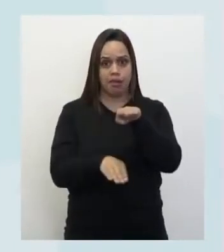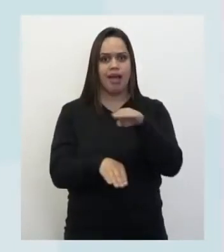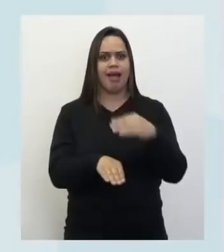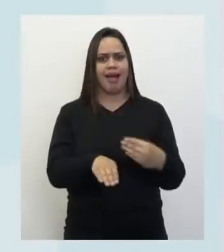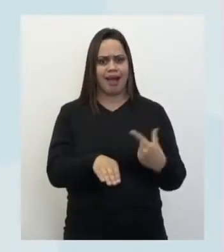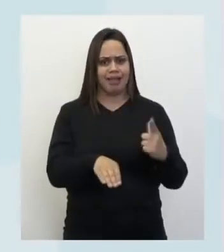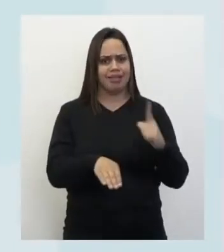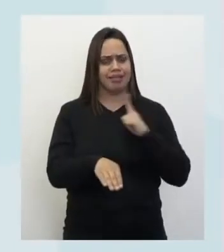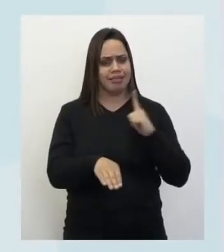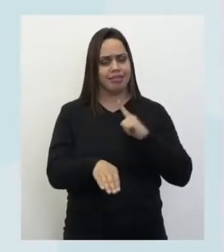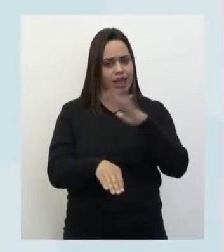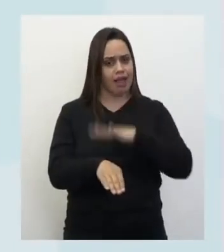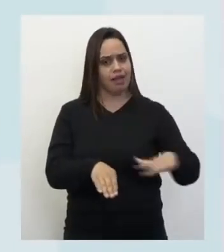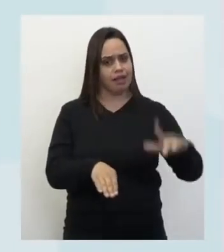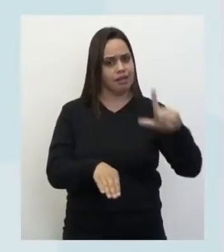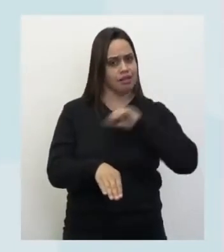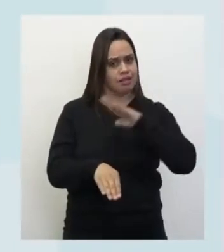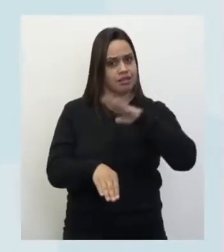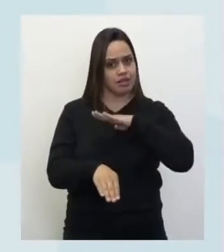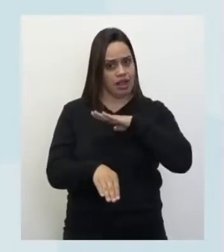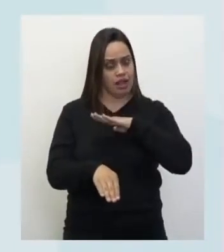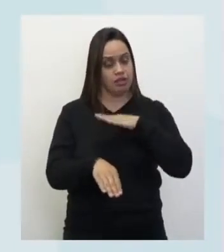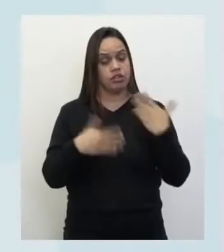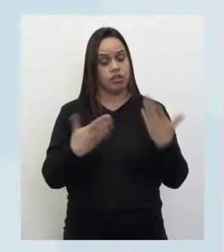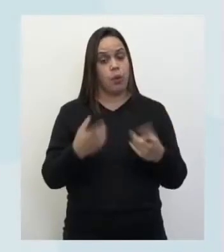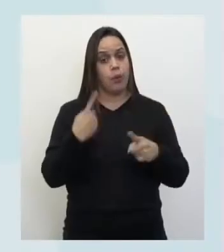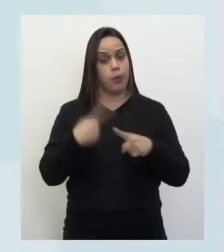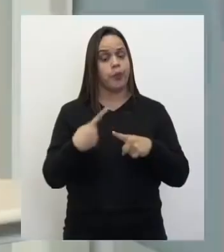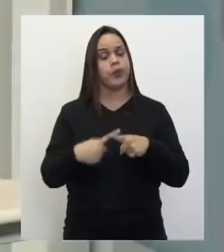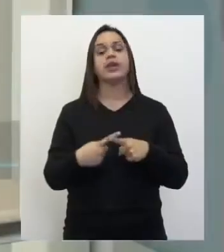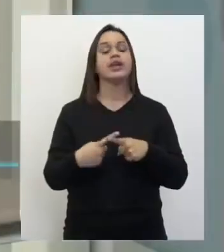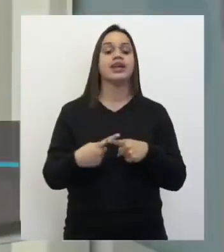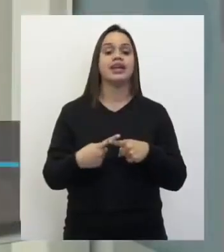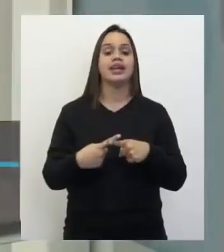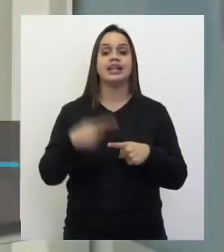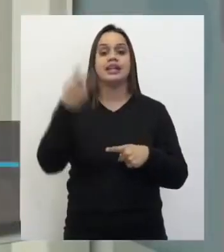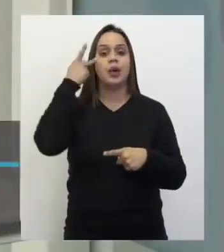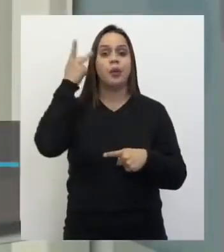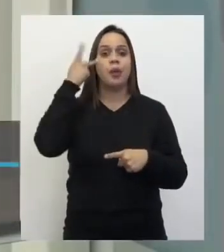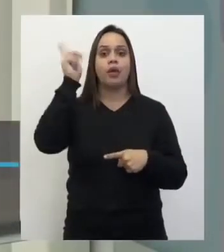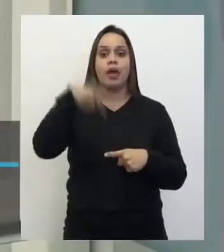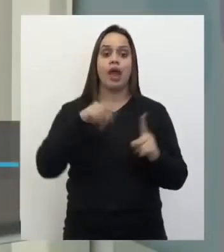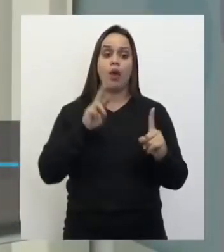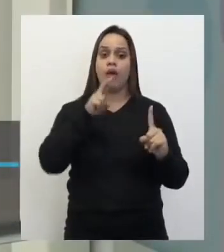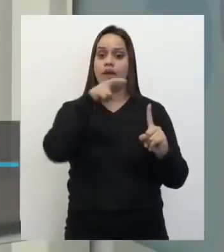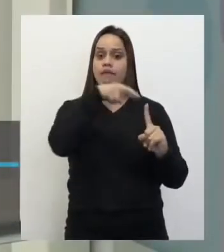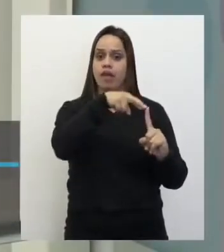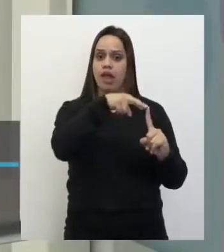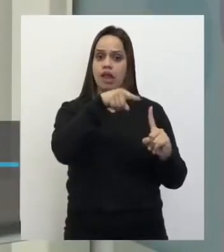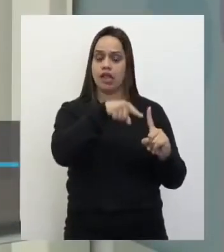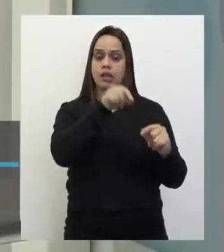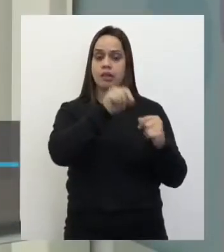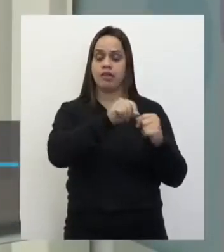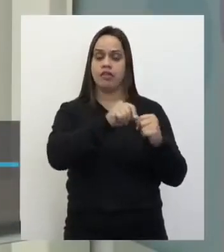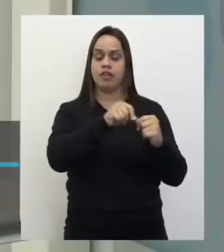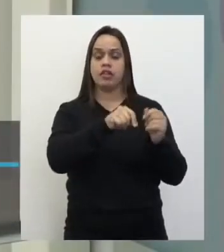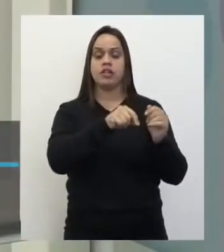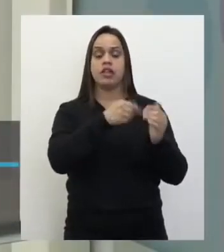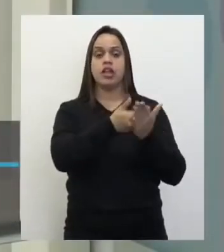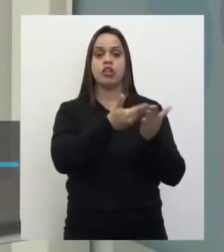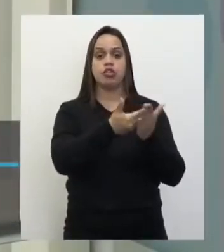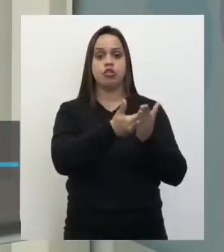urbano. São Paulo é sempre uma referência para os estudos de processo